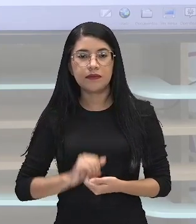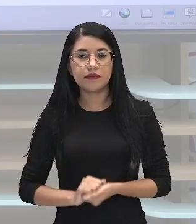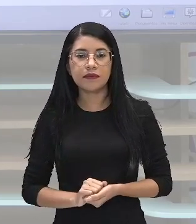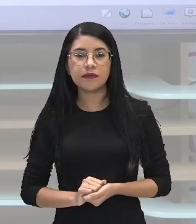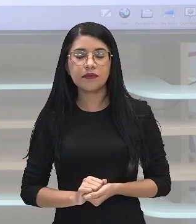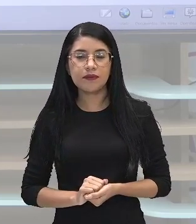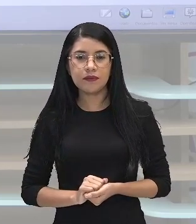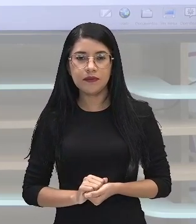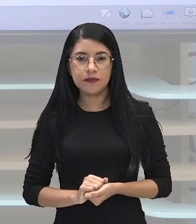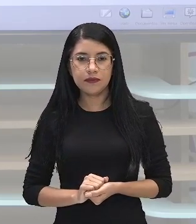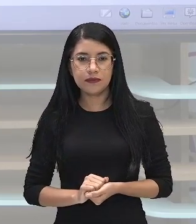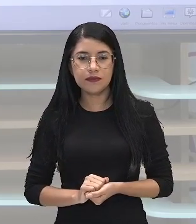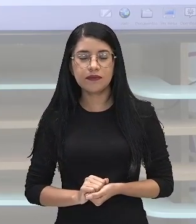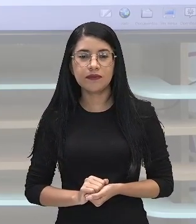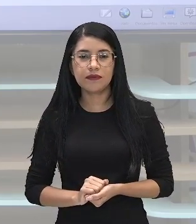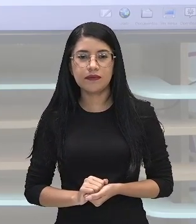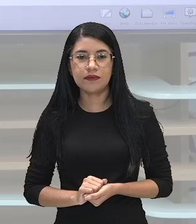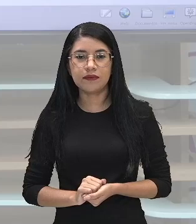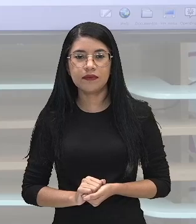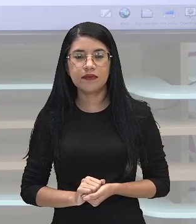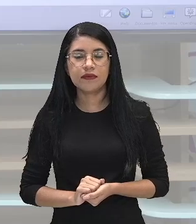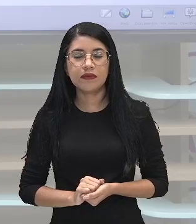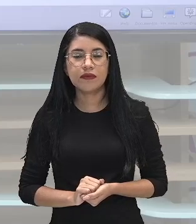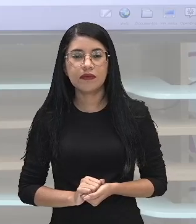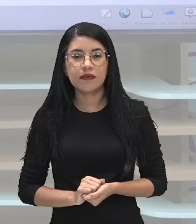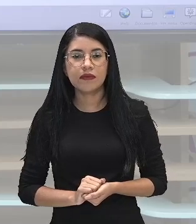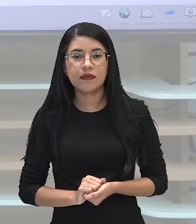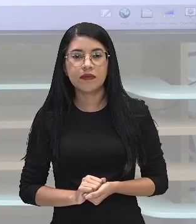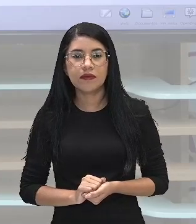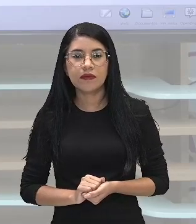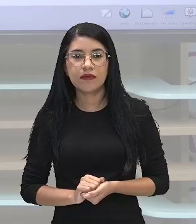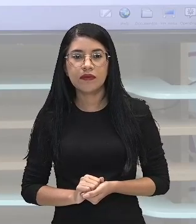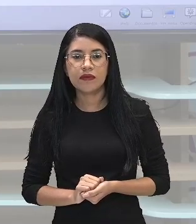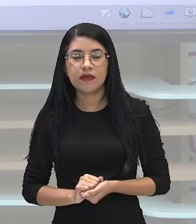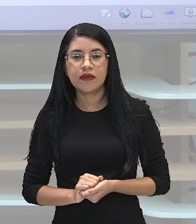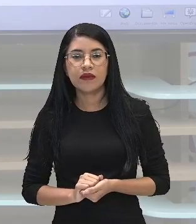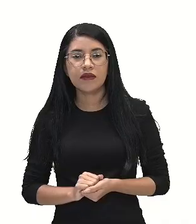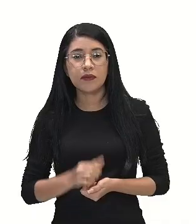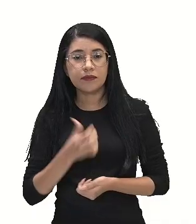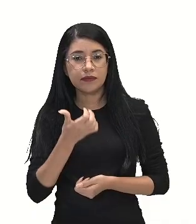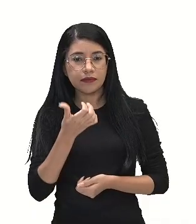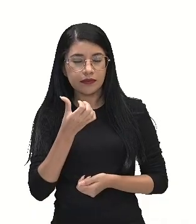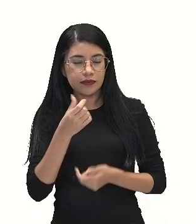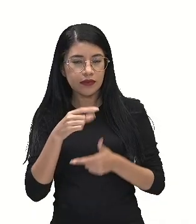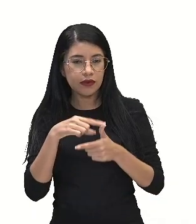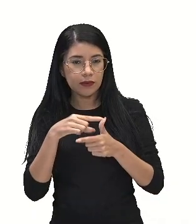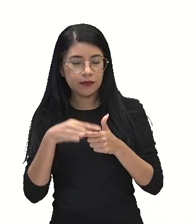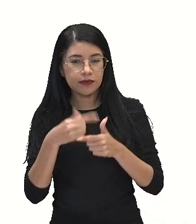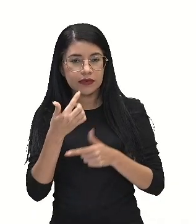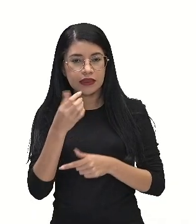tá? Então o cosseno de 60 graus, nesse caso aqui, é 1 sobre 2. Vamos lá então.